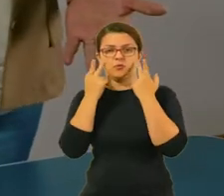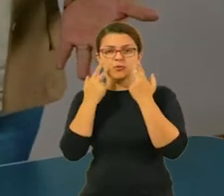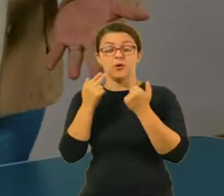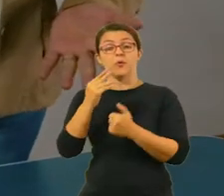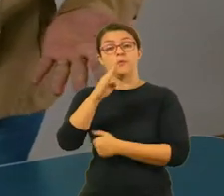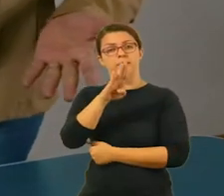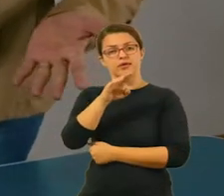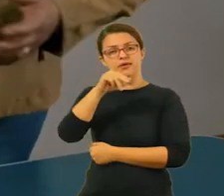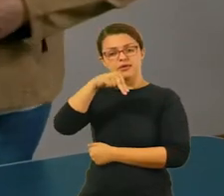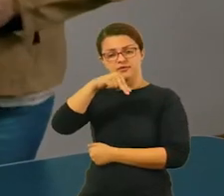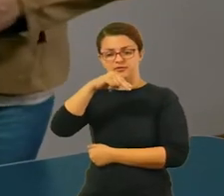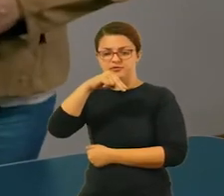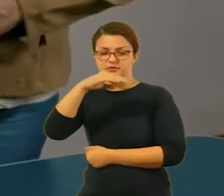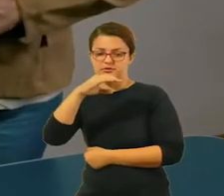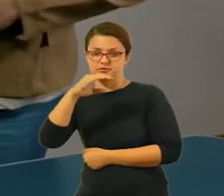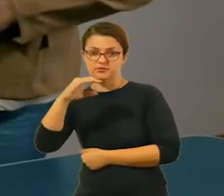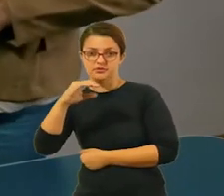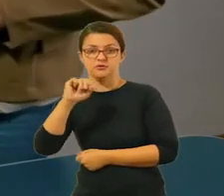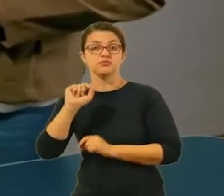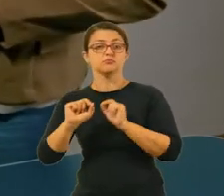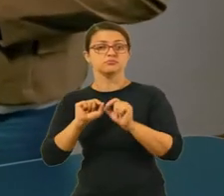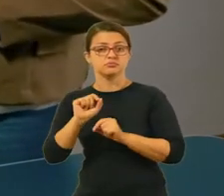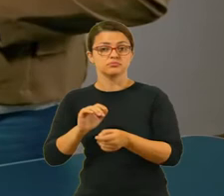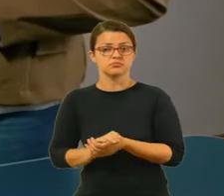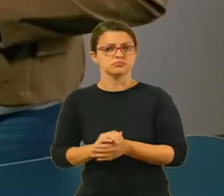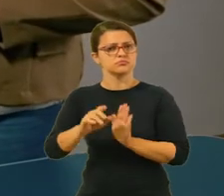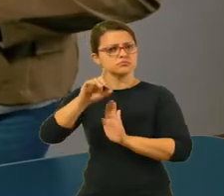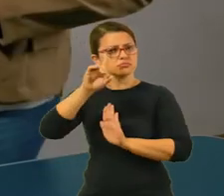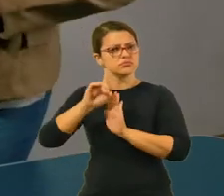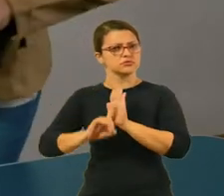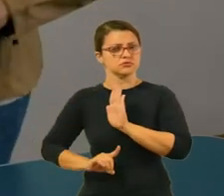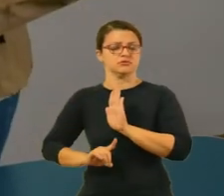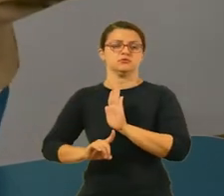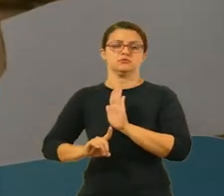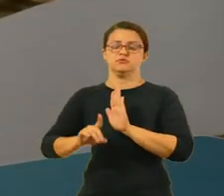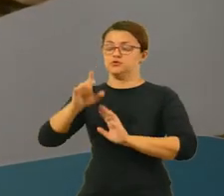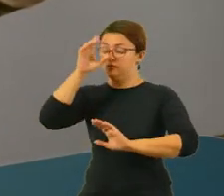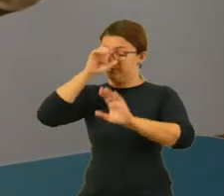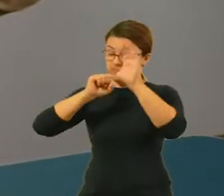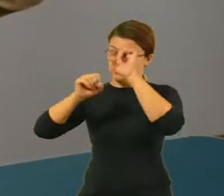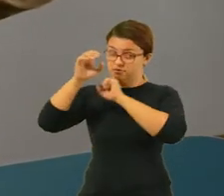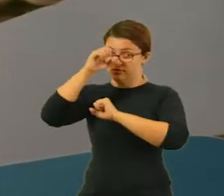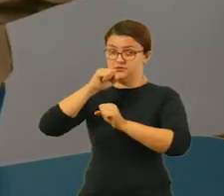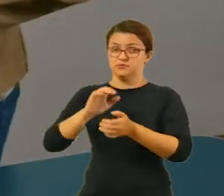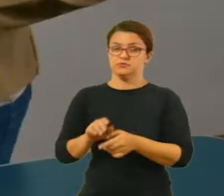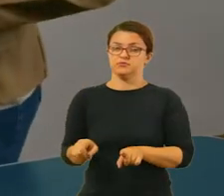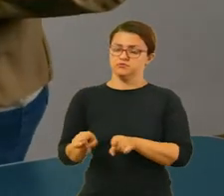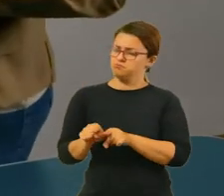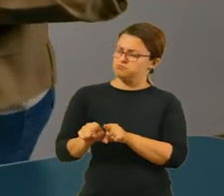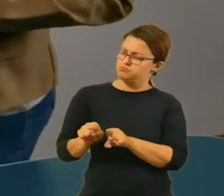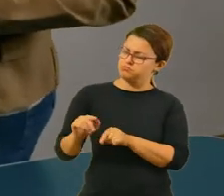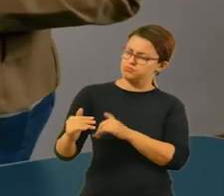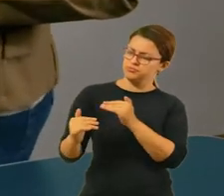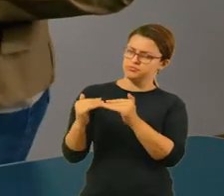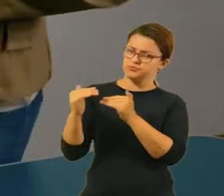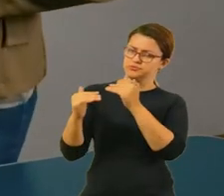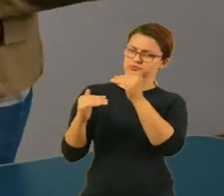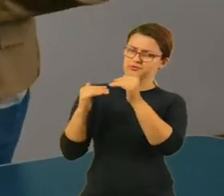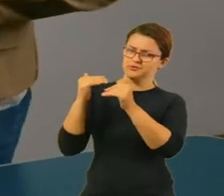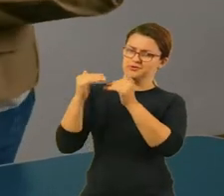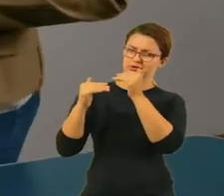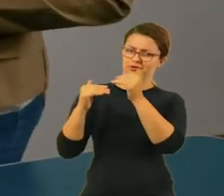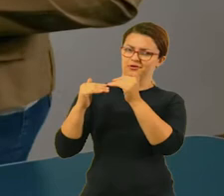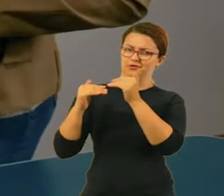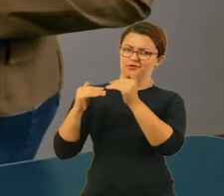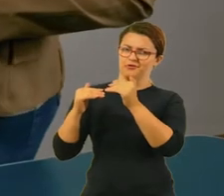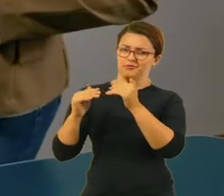chama ela de BNCC. A BNCC, ela estabelece como direitos de aprendizagem e desenvolvimento para a